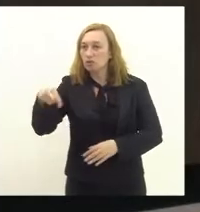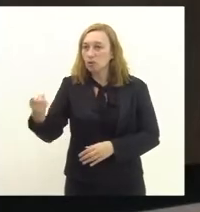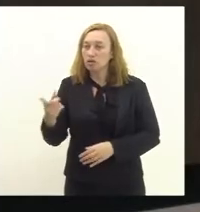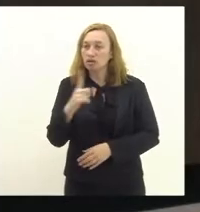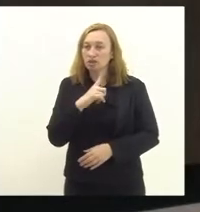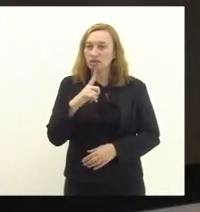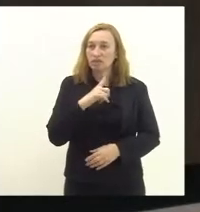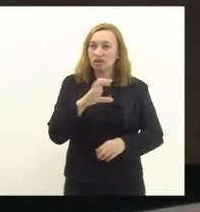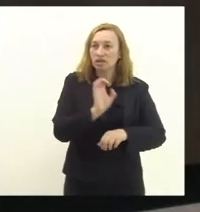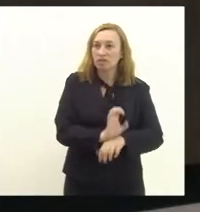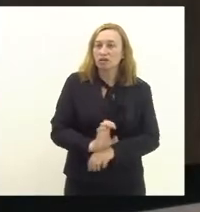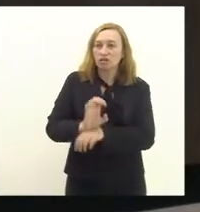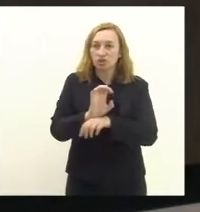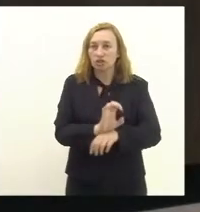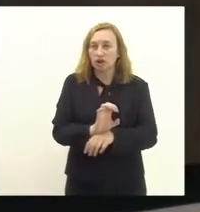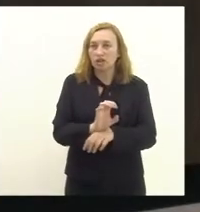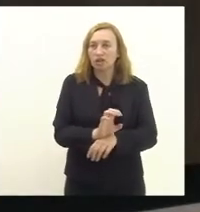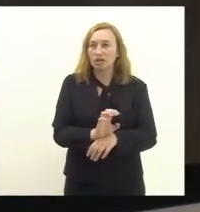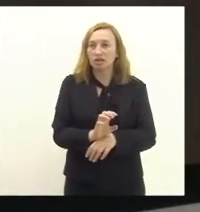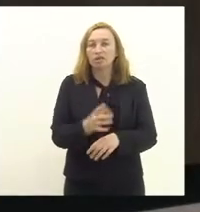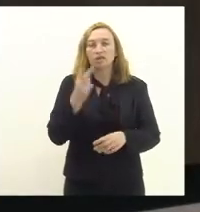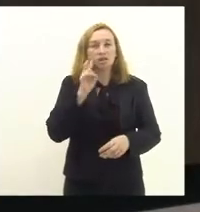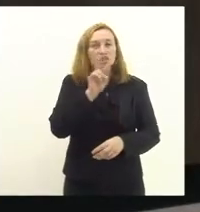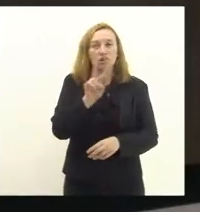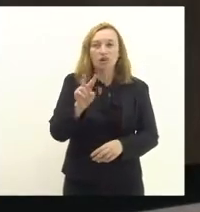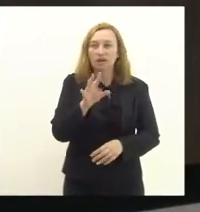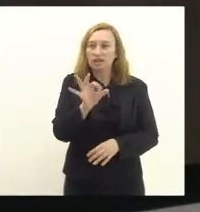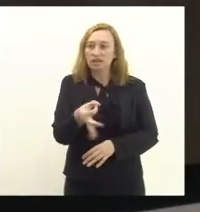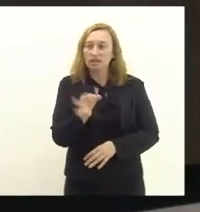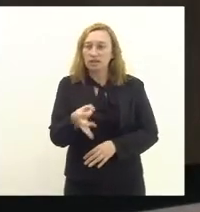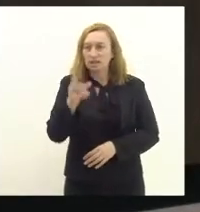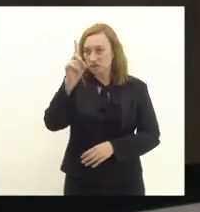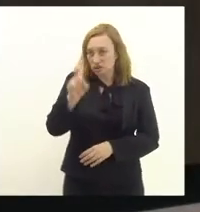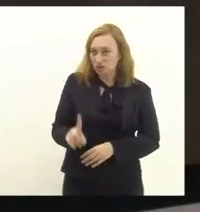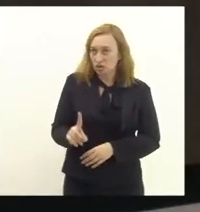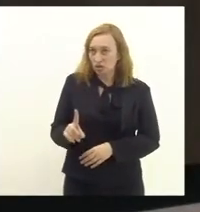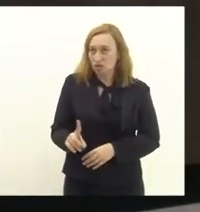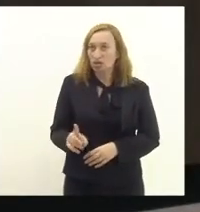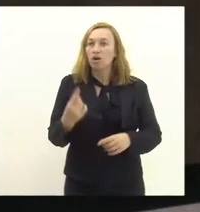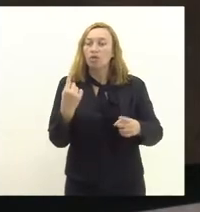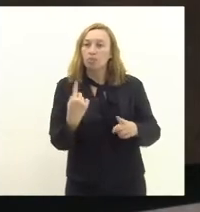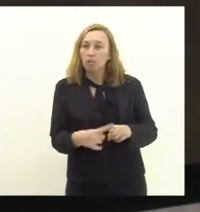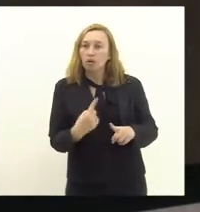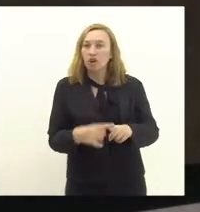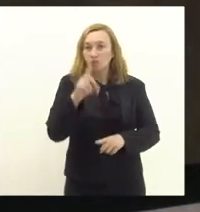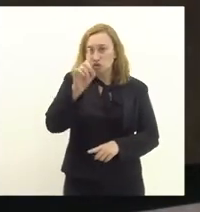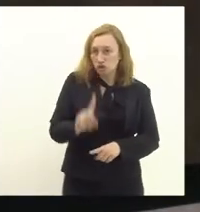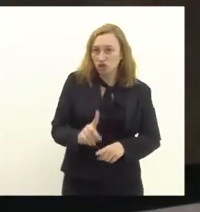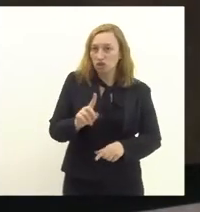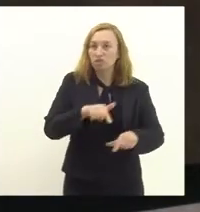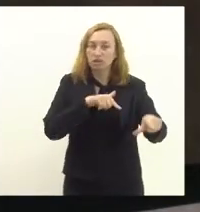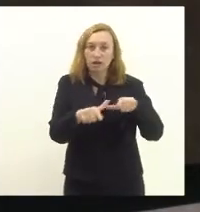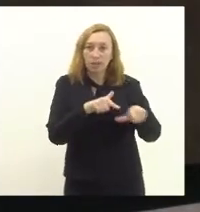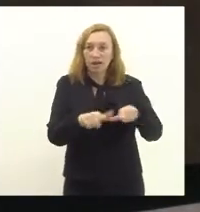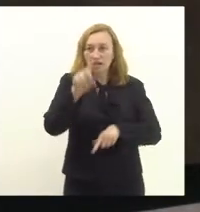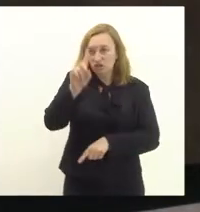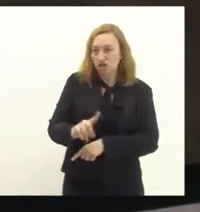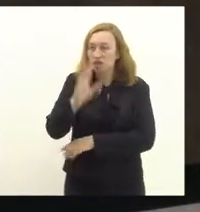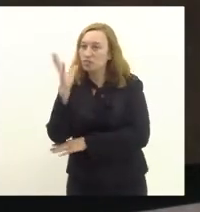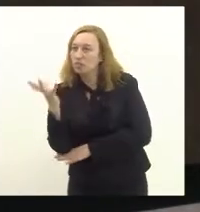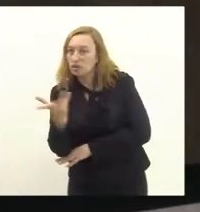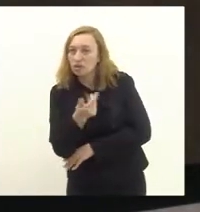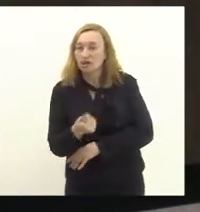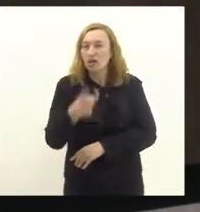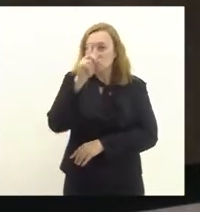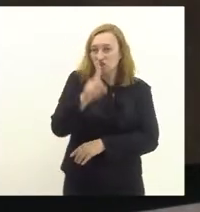houverem pelo Estado e tenhamos esse olhar da garantia de direitos, porque o direito ao trabalho, o direito ao meio ambiente, o